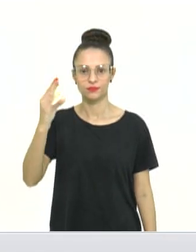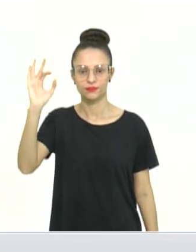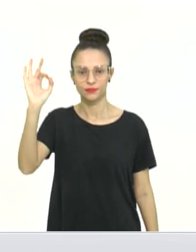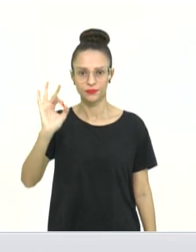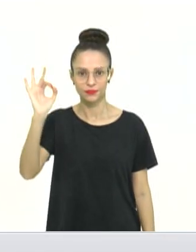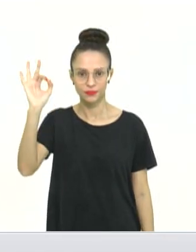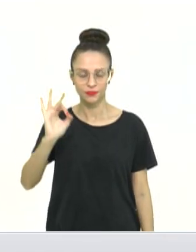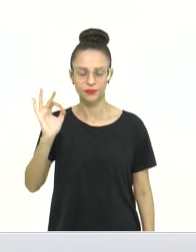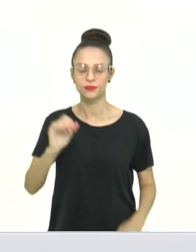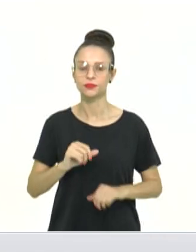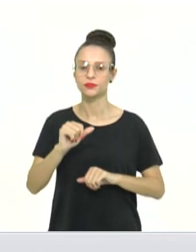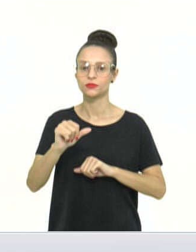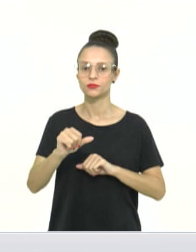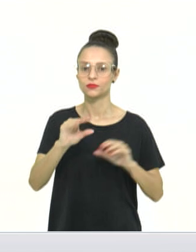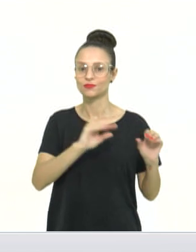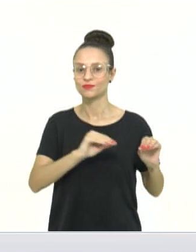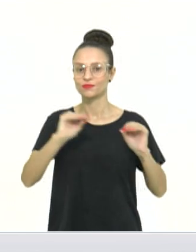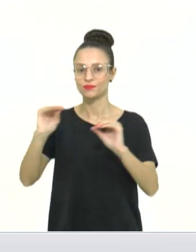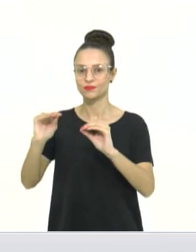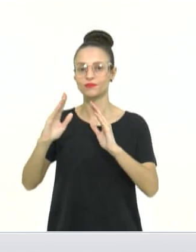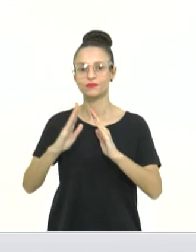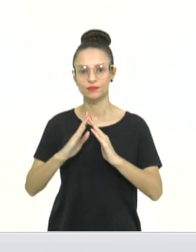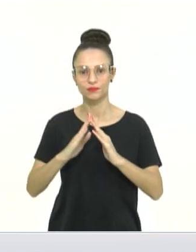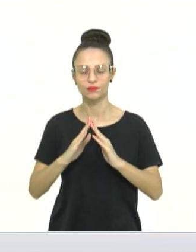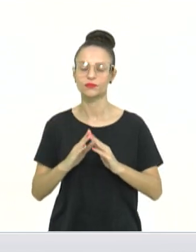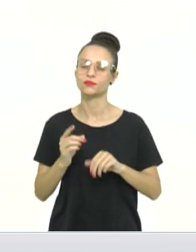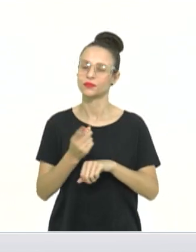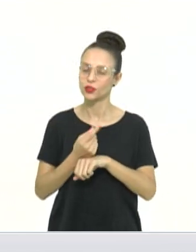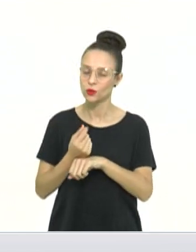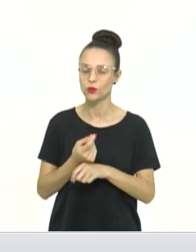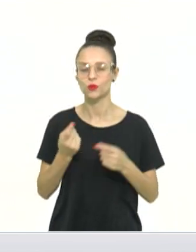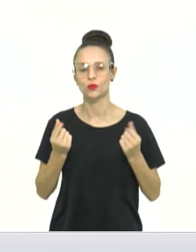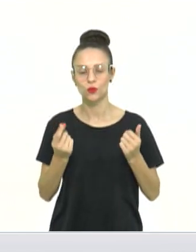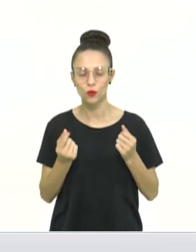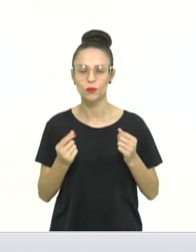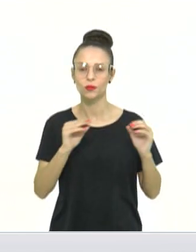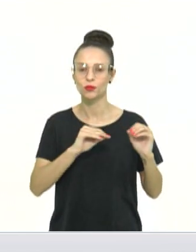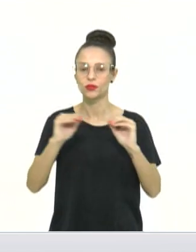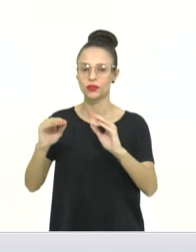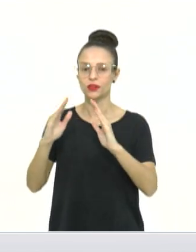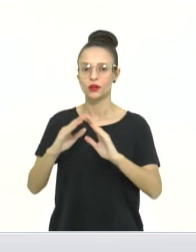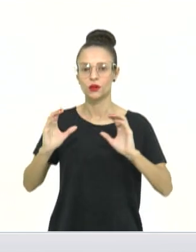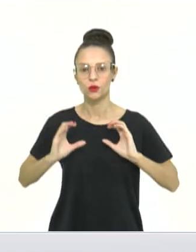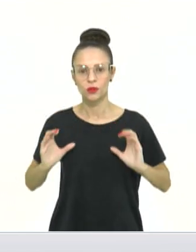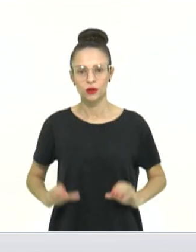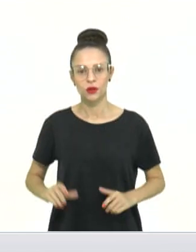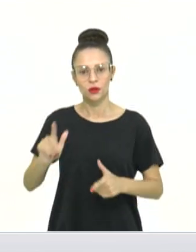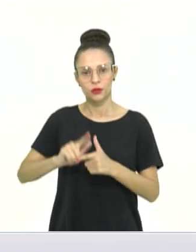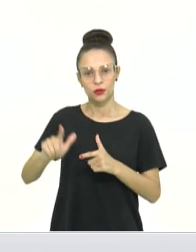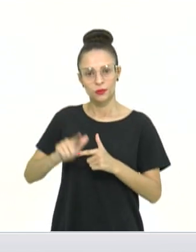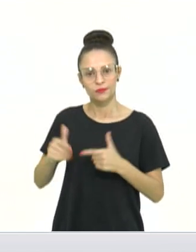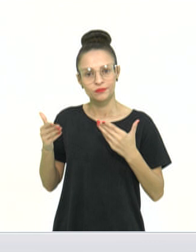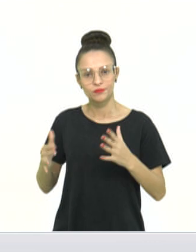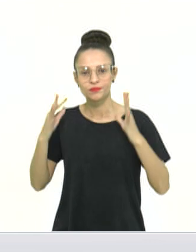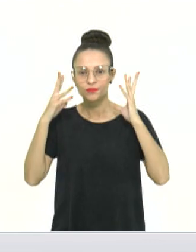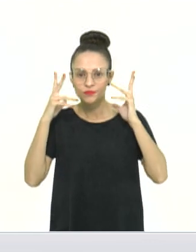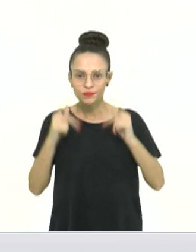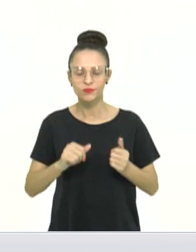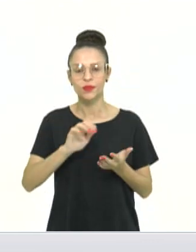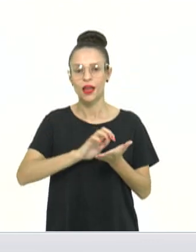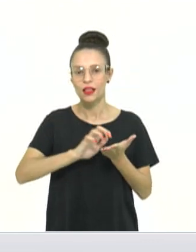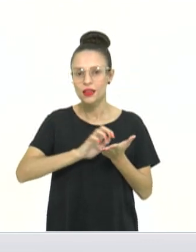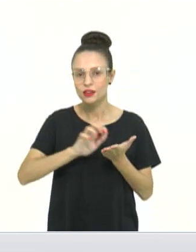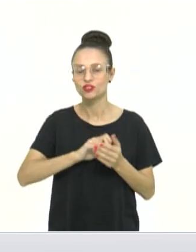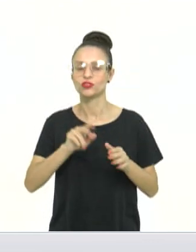17,3%, mudança de casa, fatores econômicos, mudança de casa, comportamento problemático do animal,